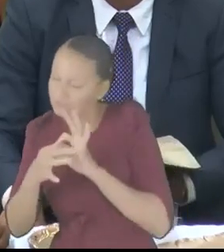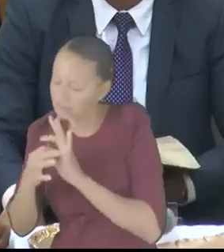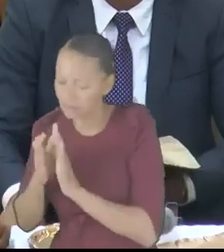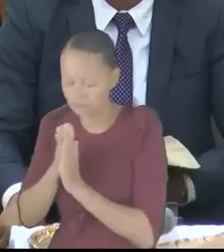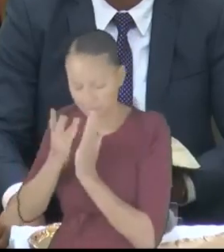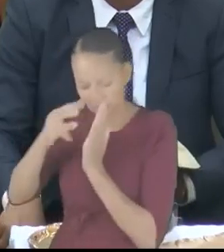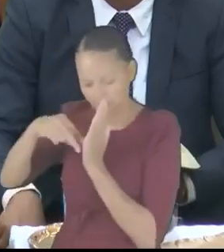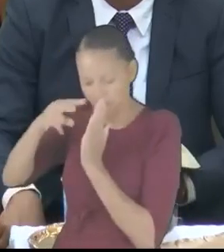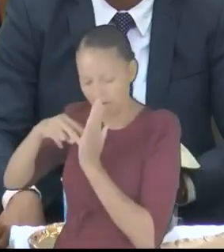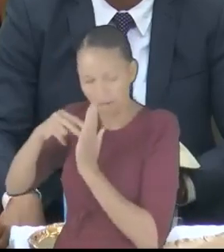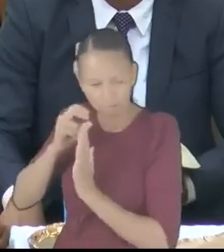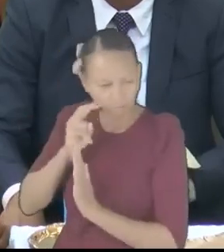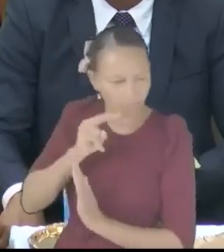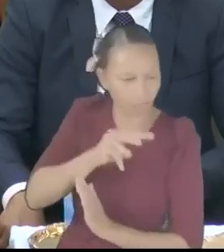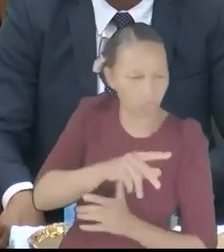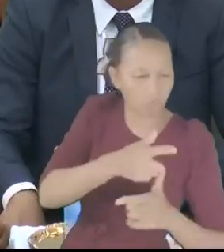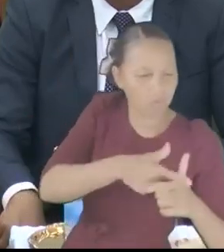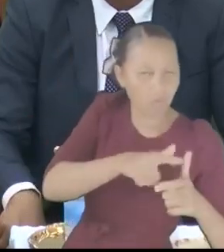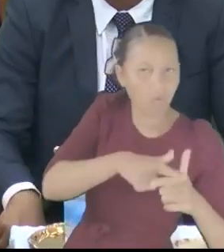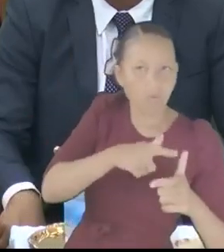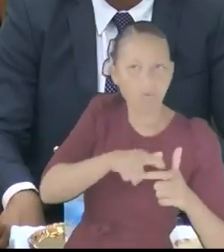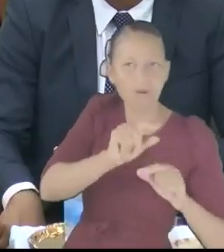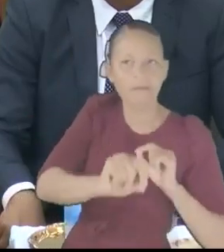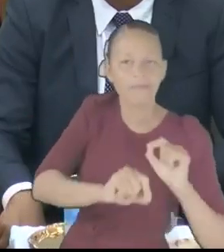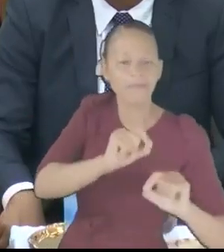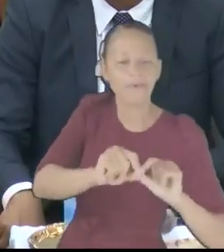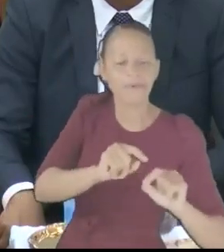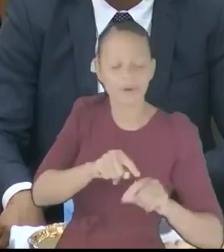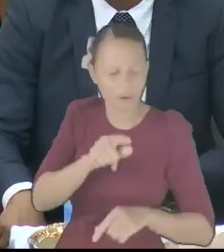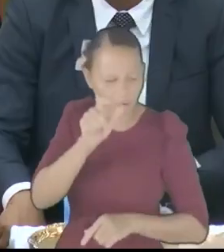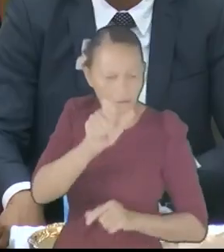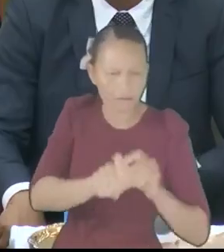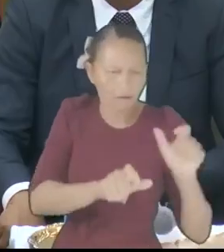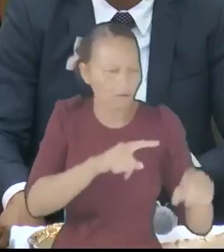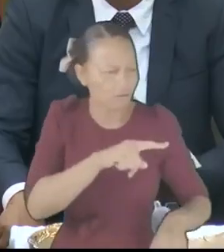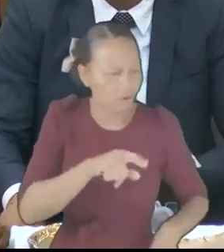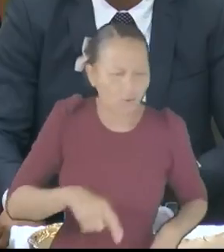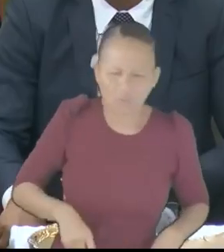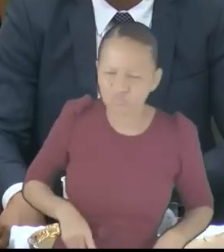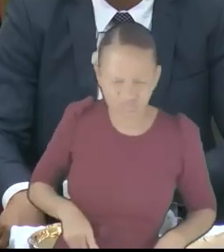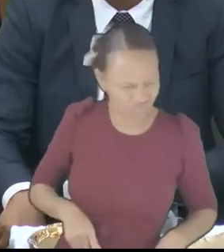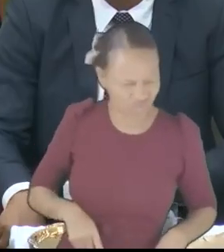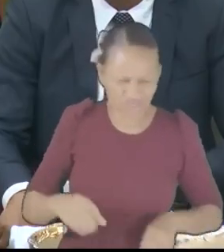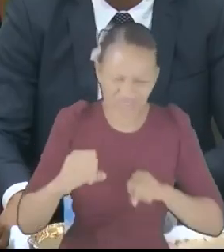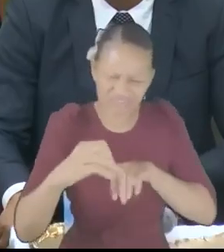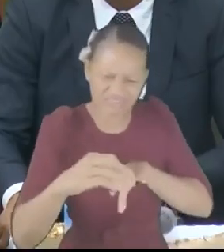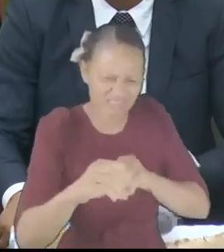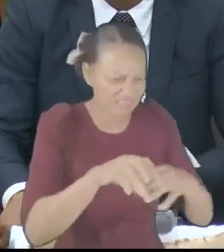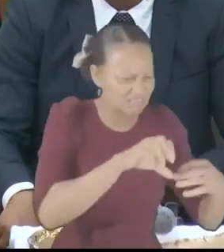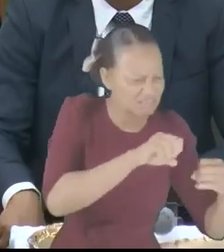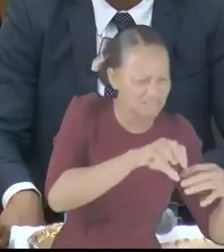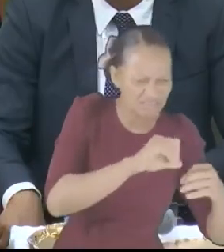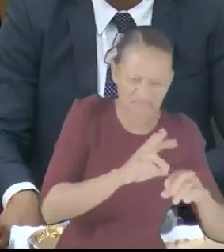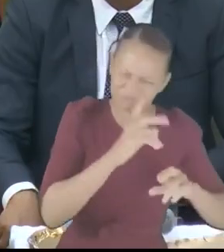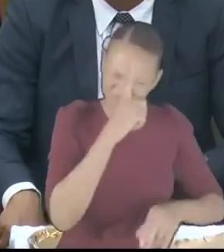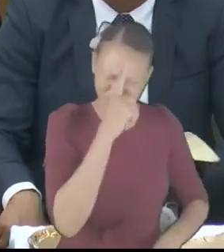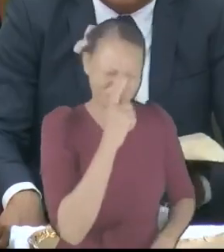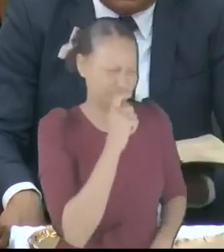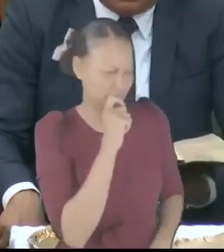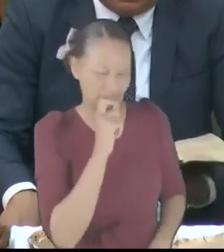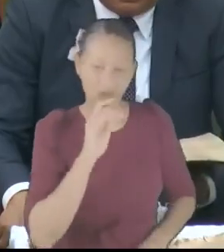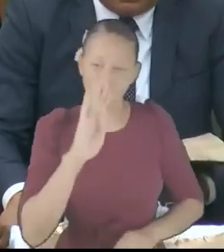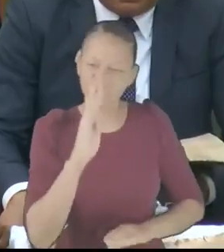vai observar que os colossenses estavam com doutrinas estranhas, os gnósticos, eles